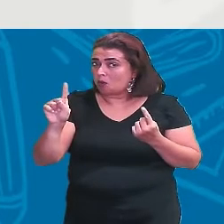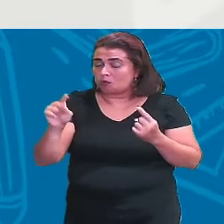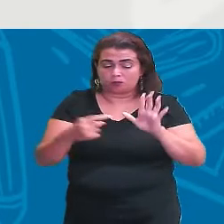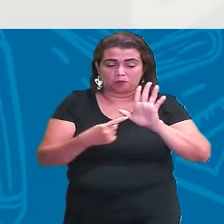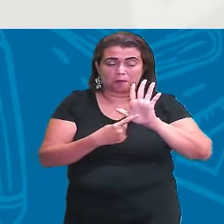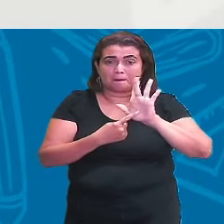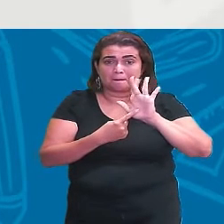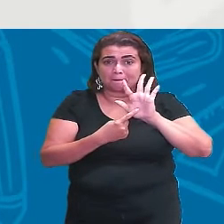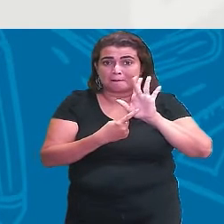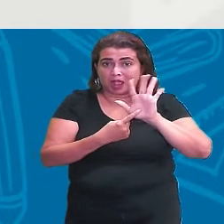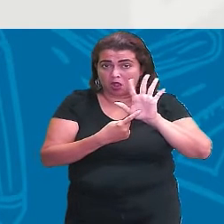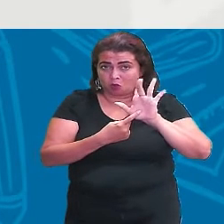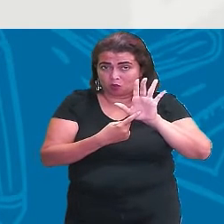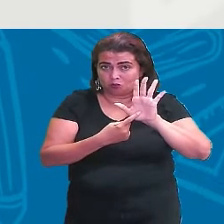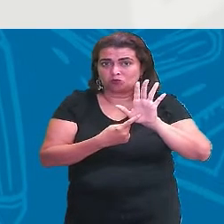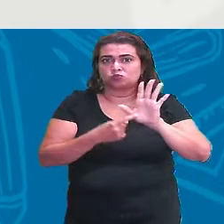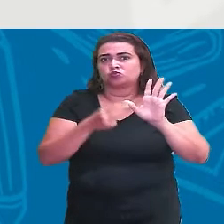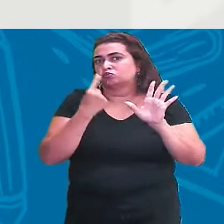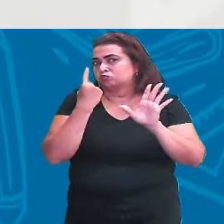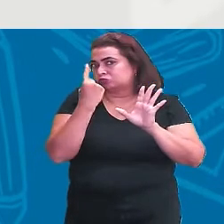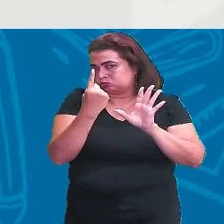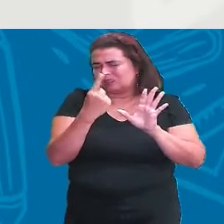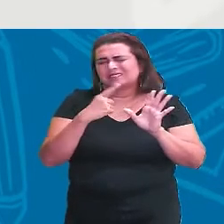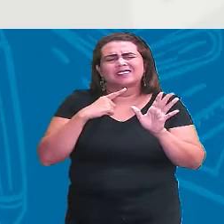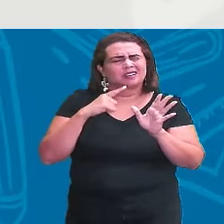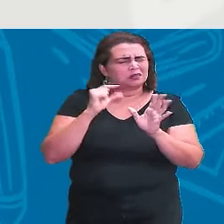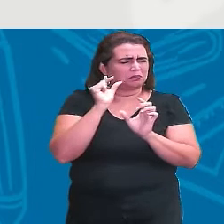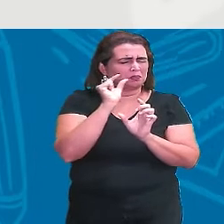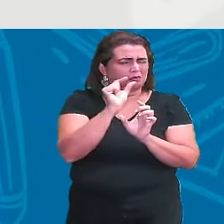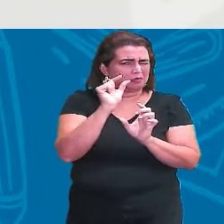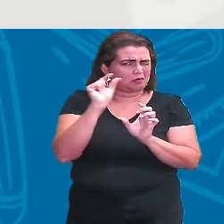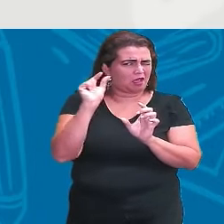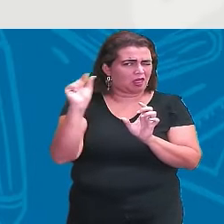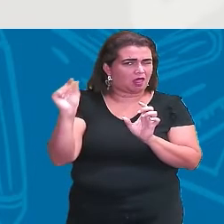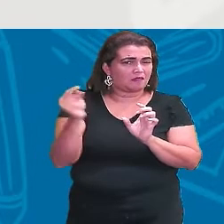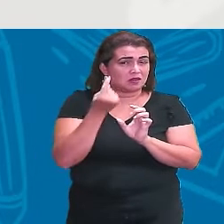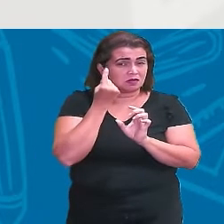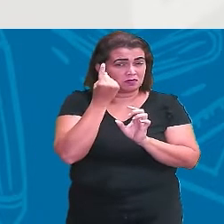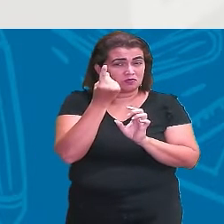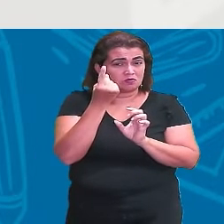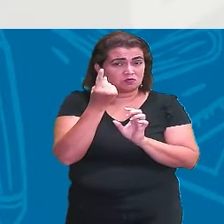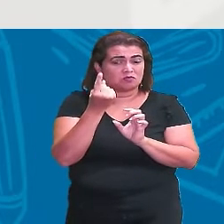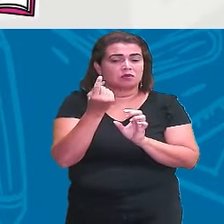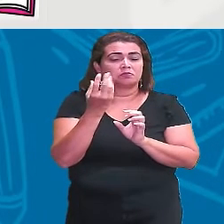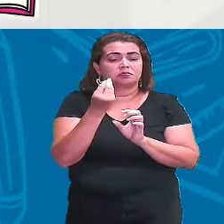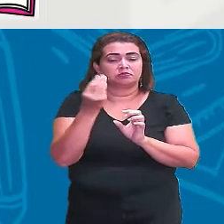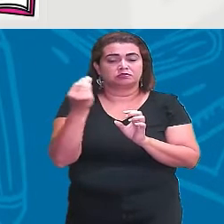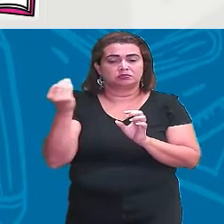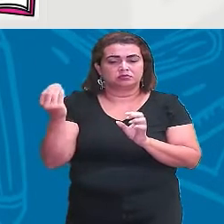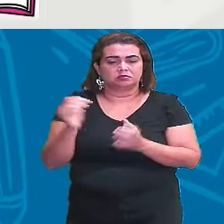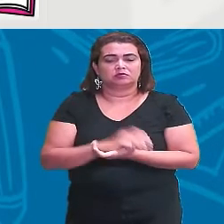uma única vez. Então, temos muitas palavras monossílabas.